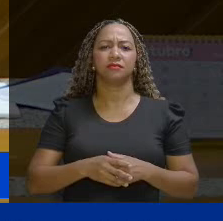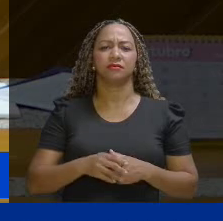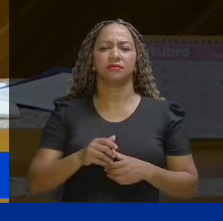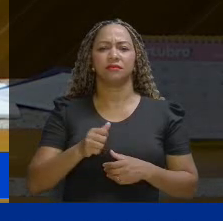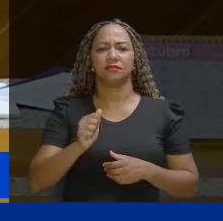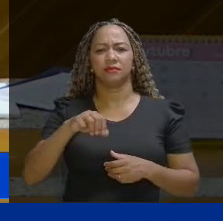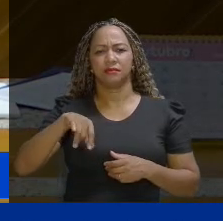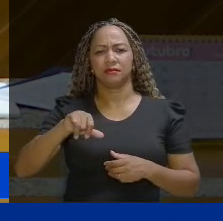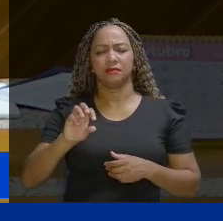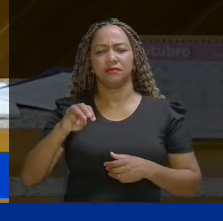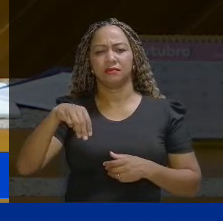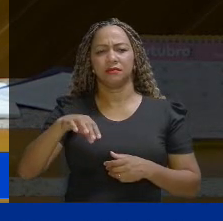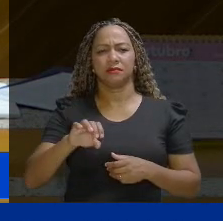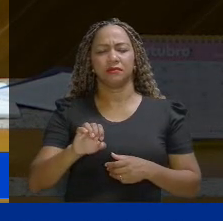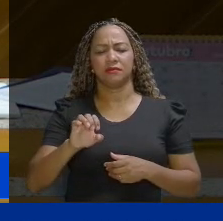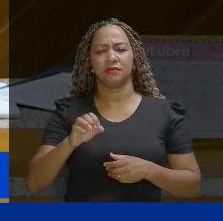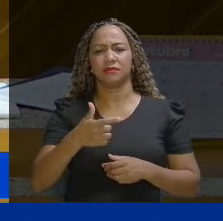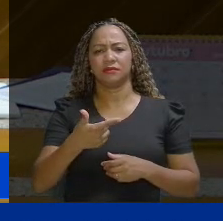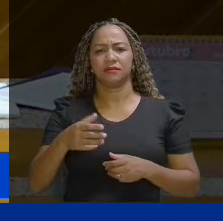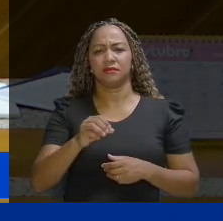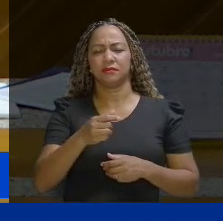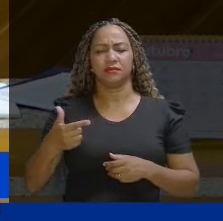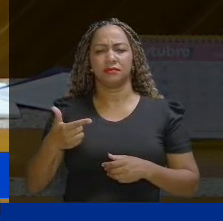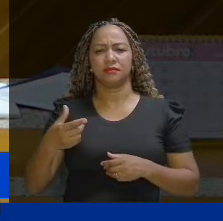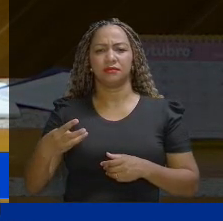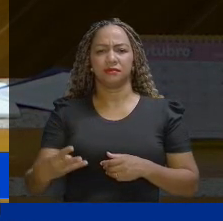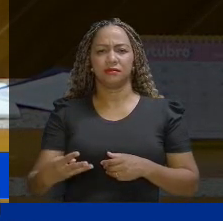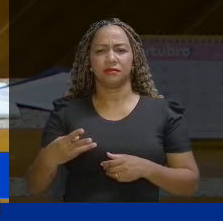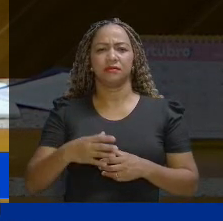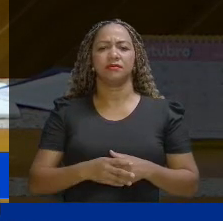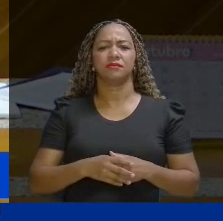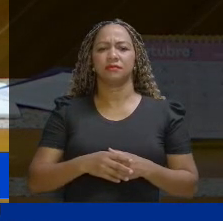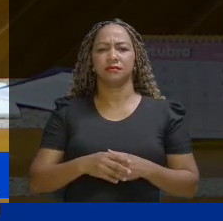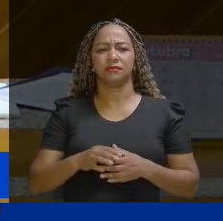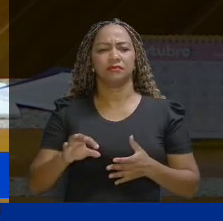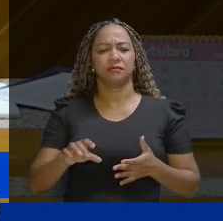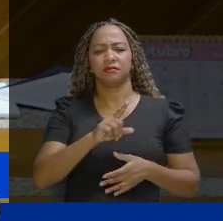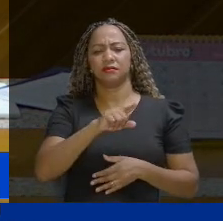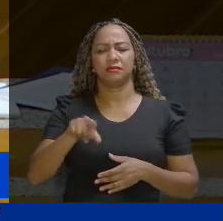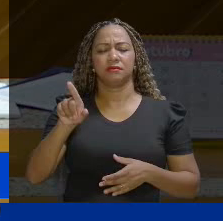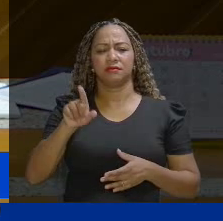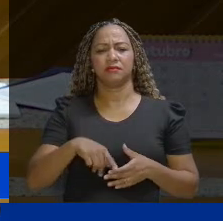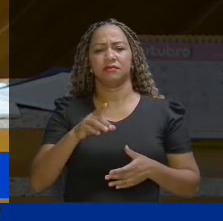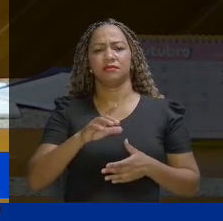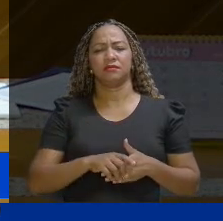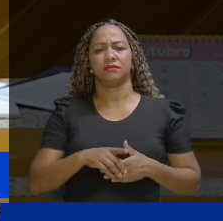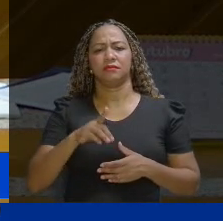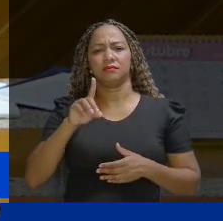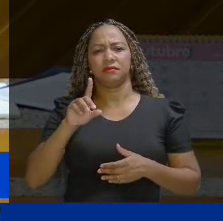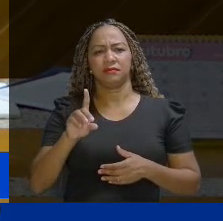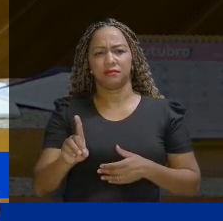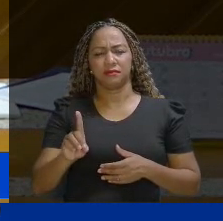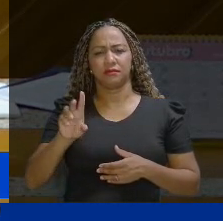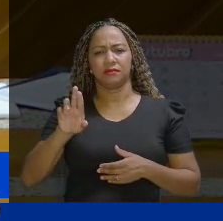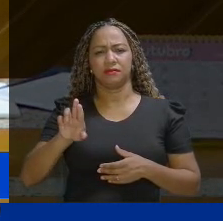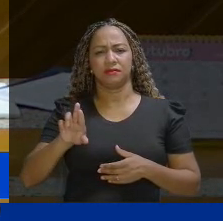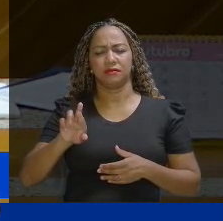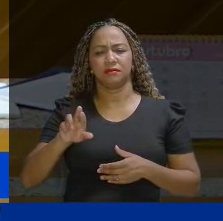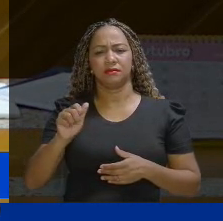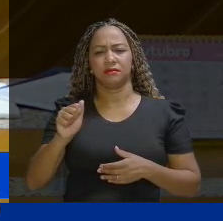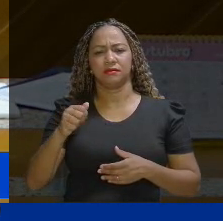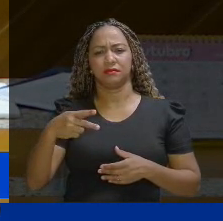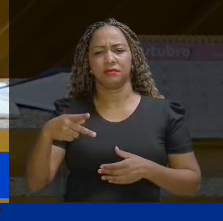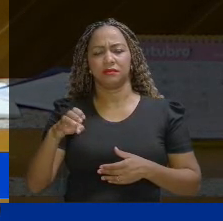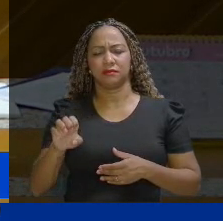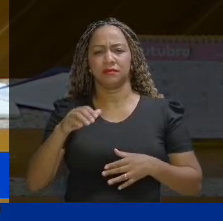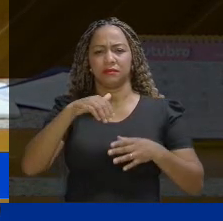AIME 0600.007 de 2023 para cassar o DRAP do PTB Amapá,